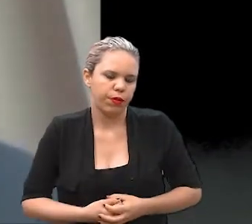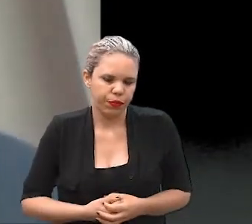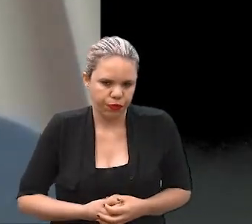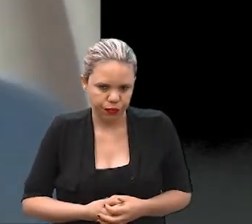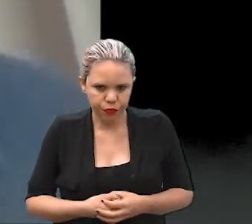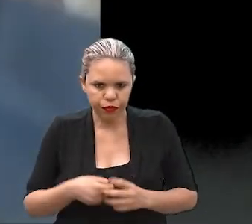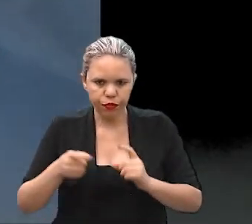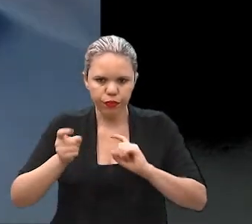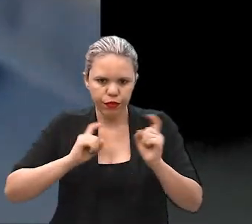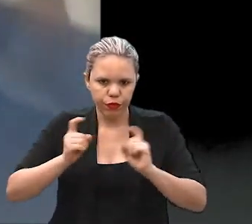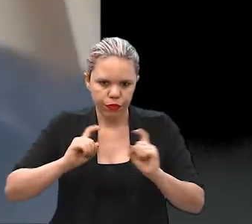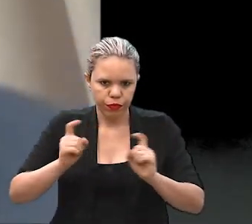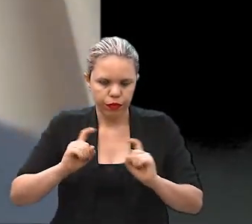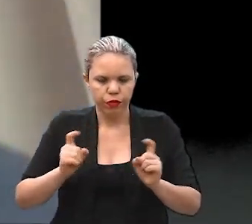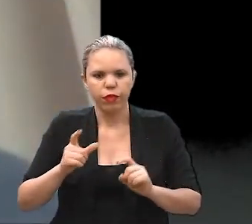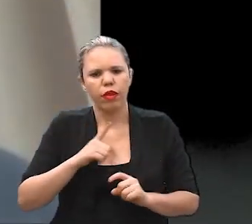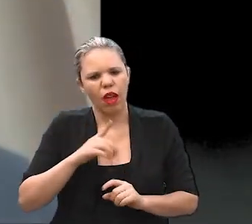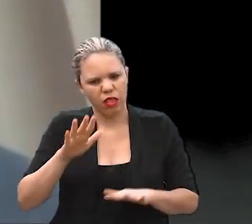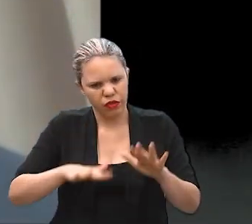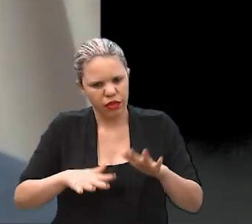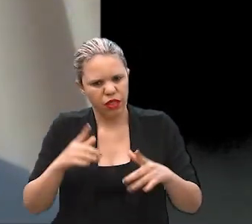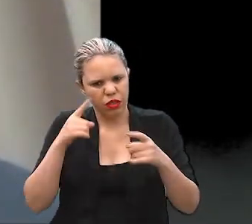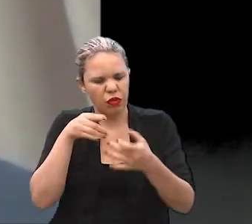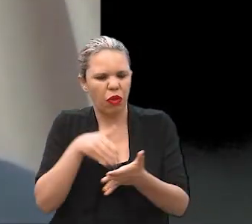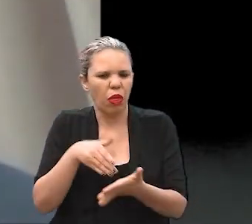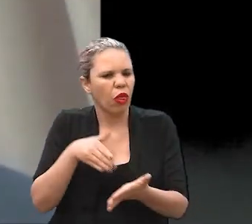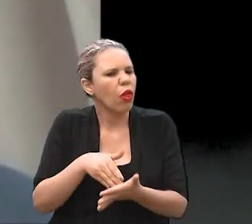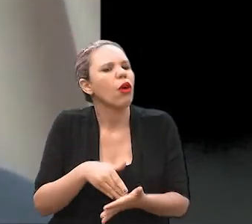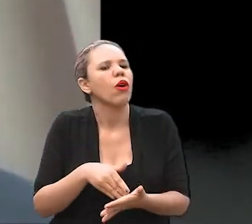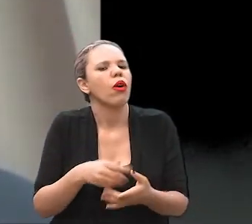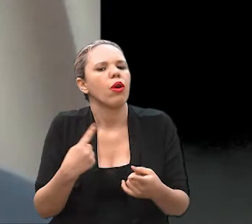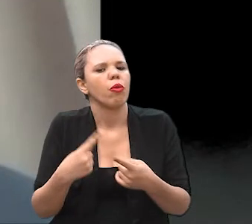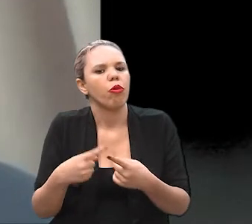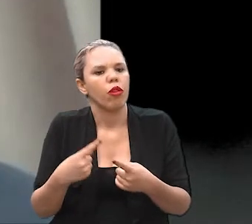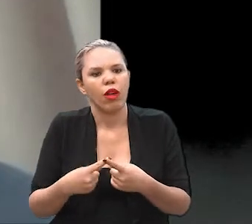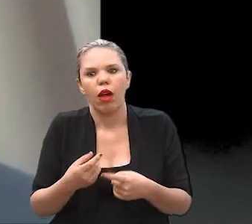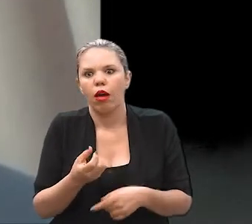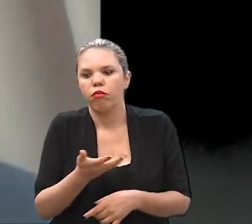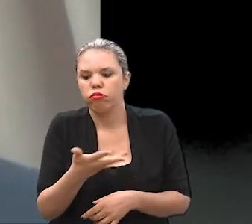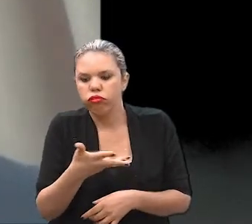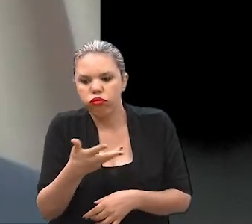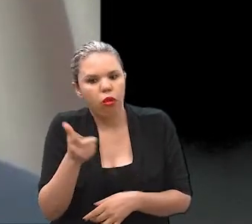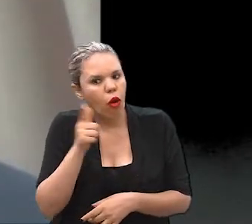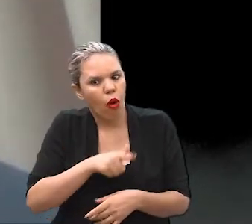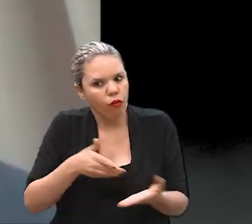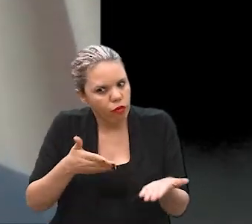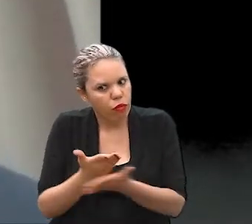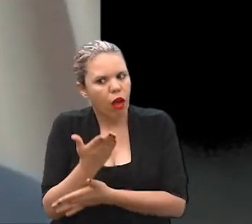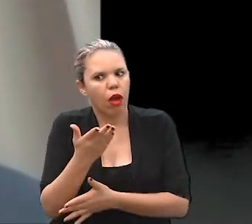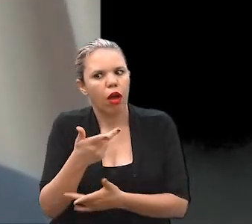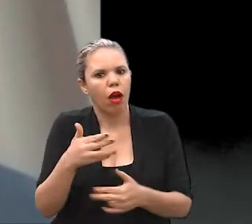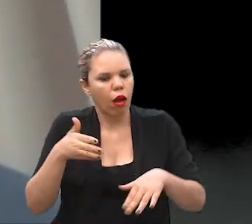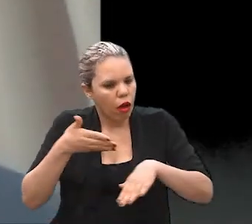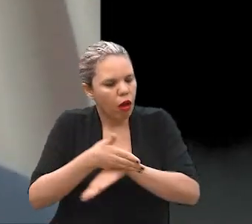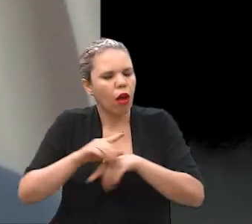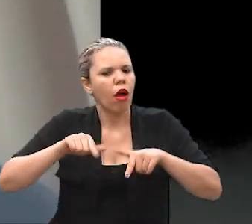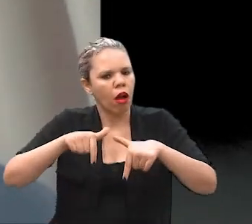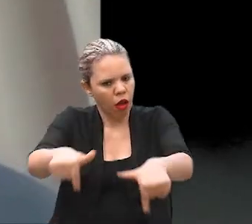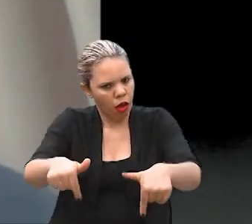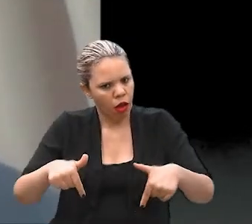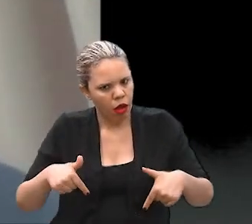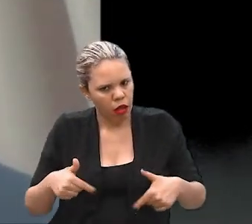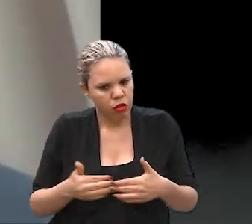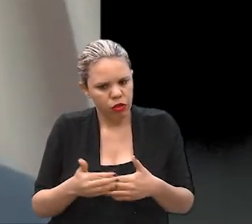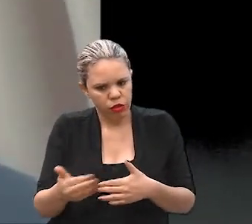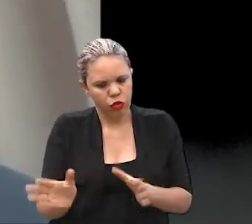nas reuniões, ela tem dificultado um pouquinho a velocidade da gente poder fazer alguma intervenção a